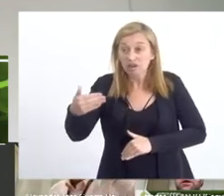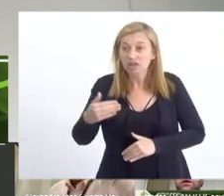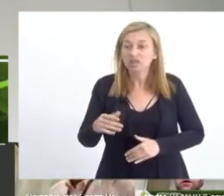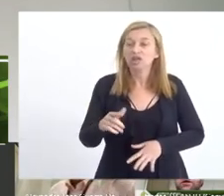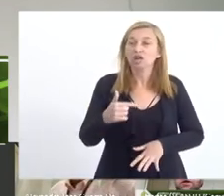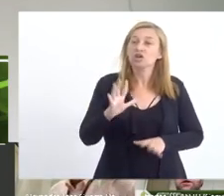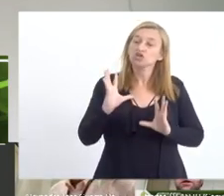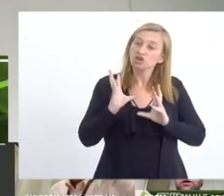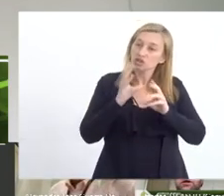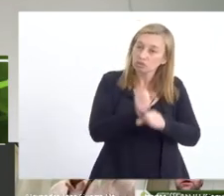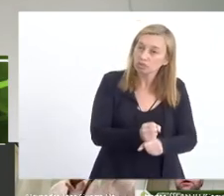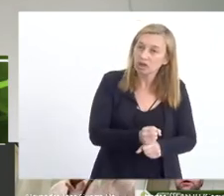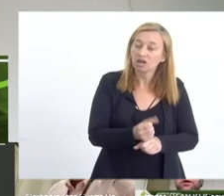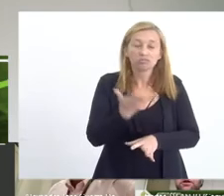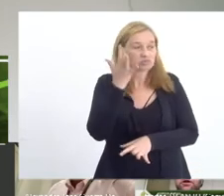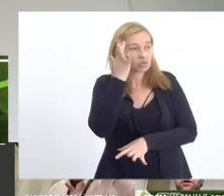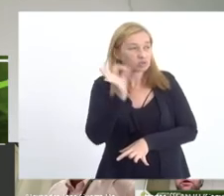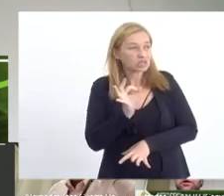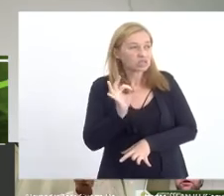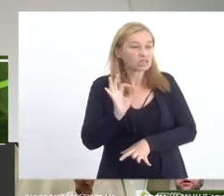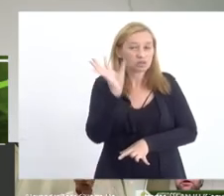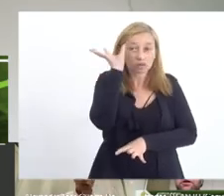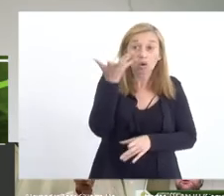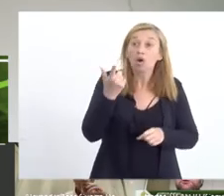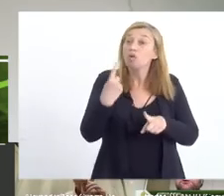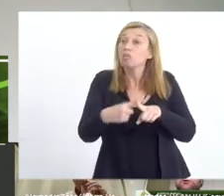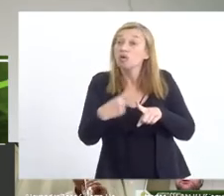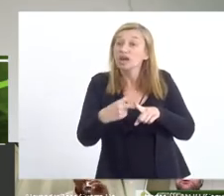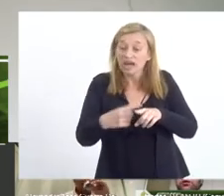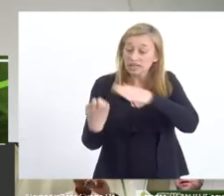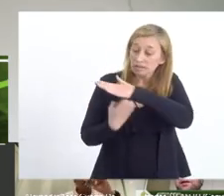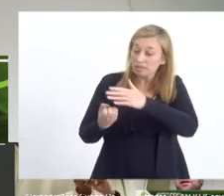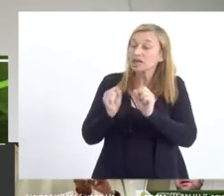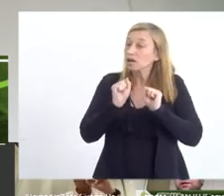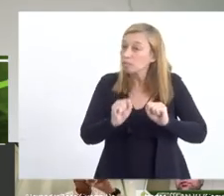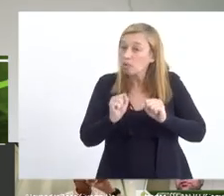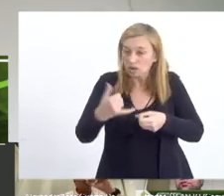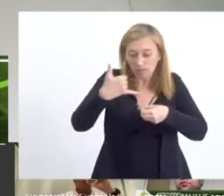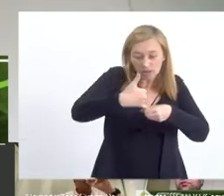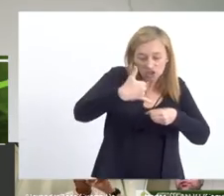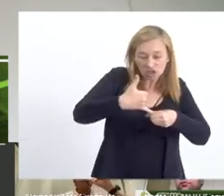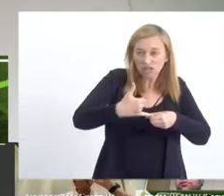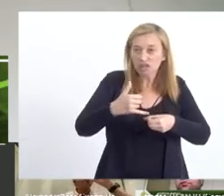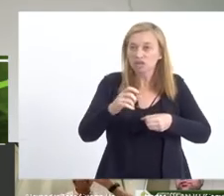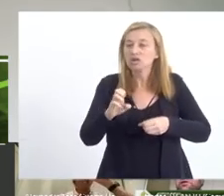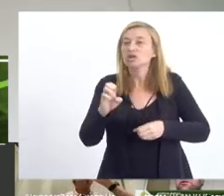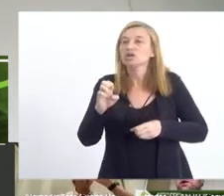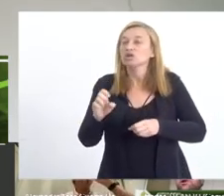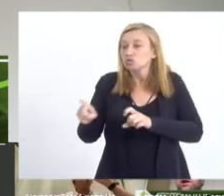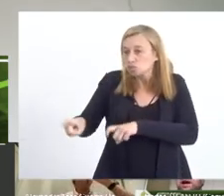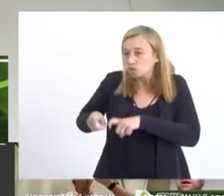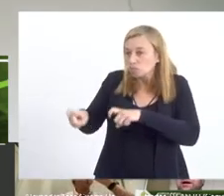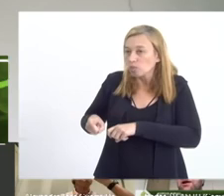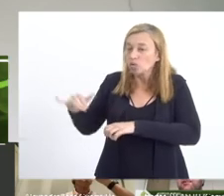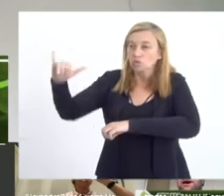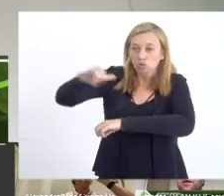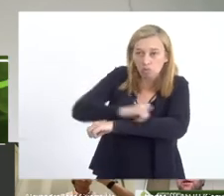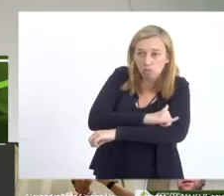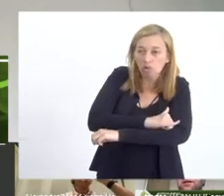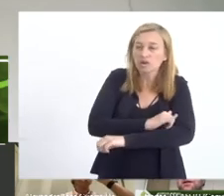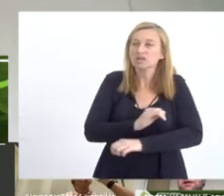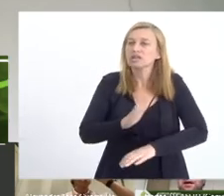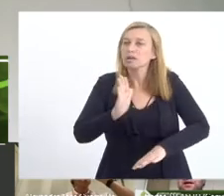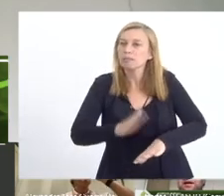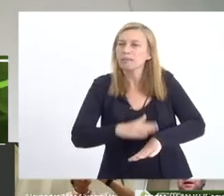disse em São Marcos, eu não sei se seria a solução, até porque as empresas podem abastecer nos aeroportos do interior. Talvez isso também gere